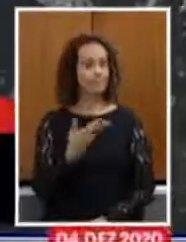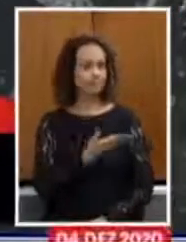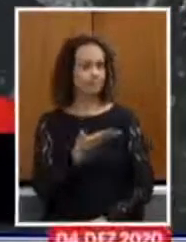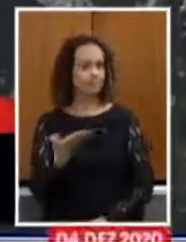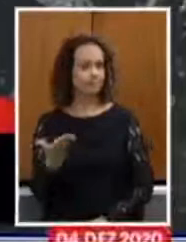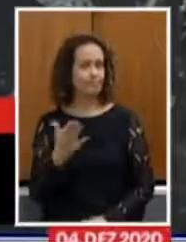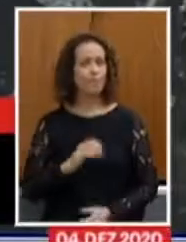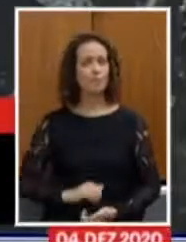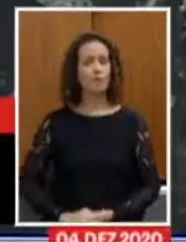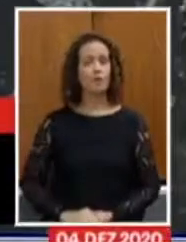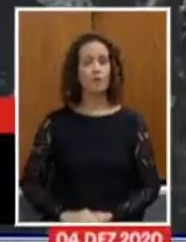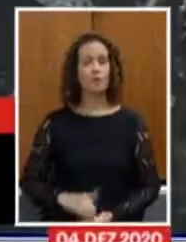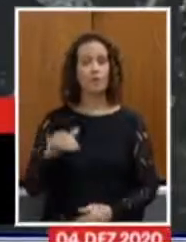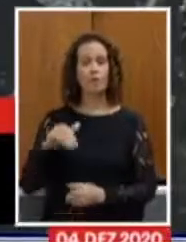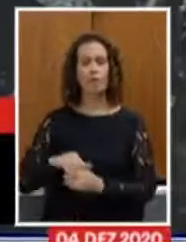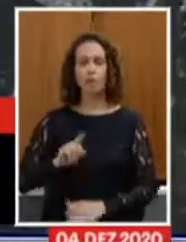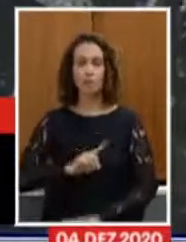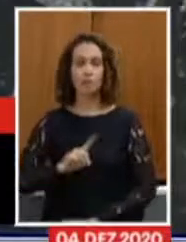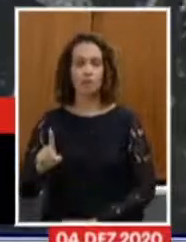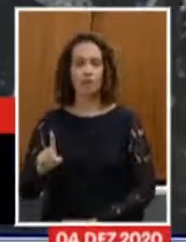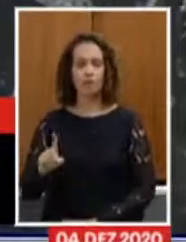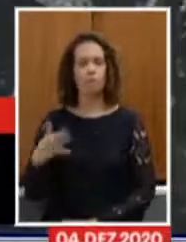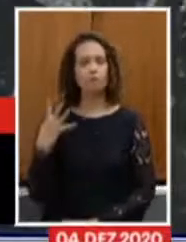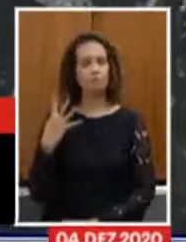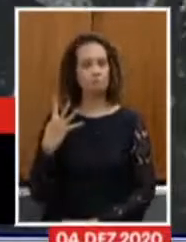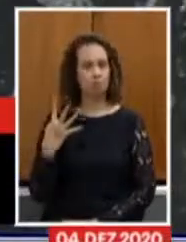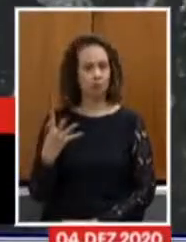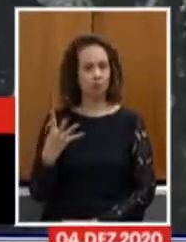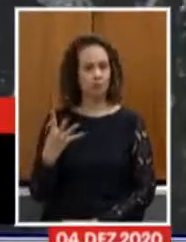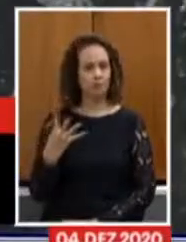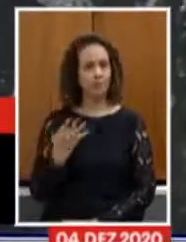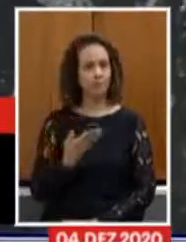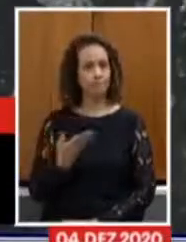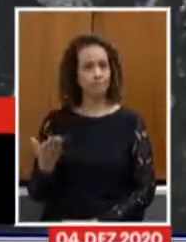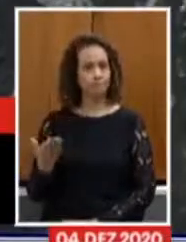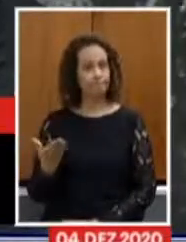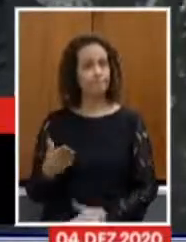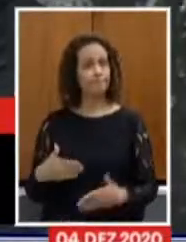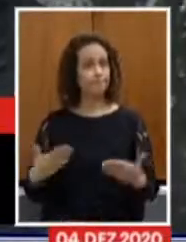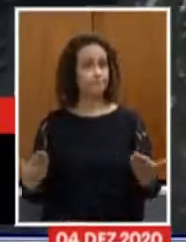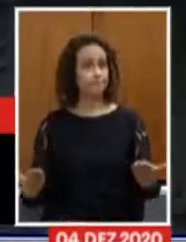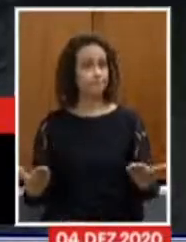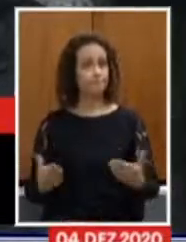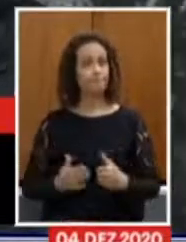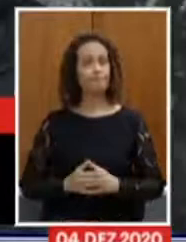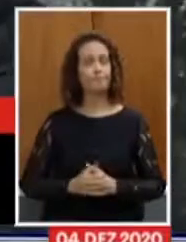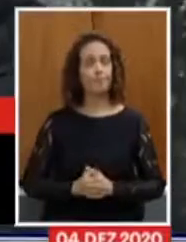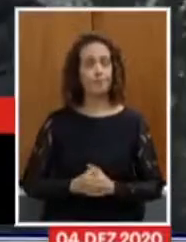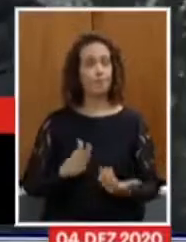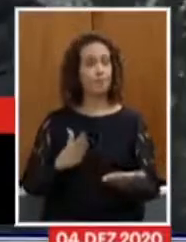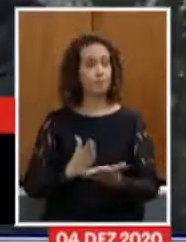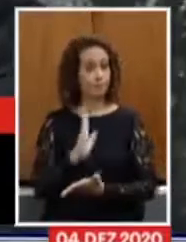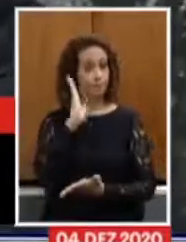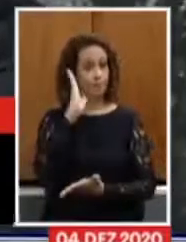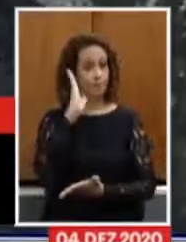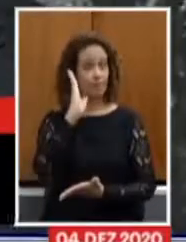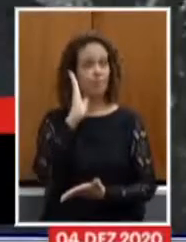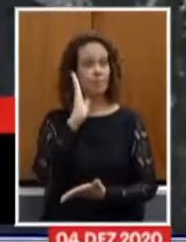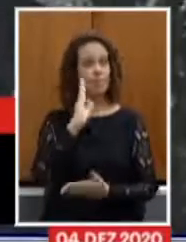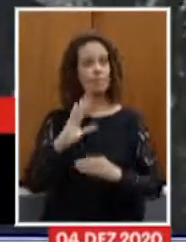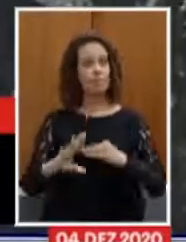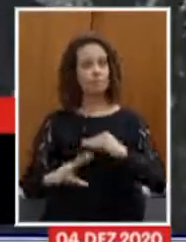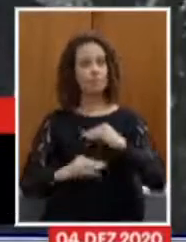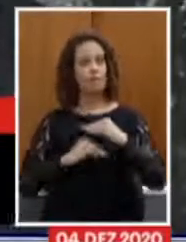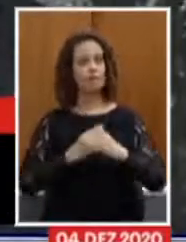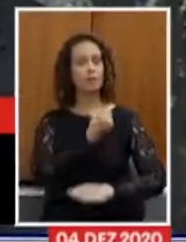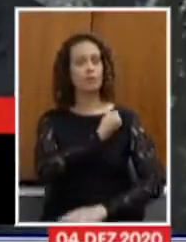deputados. Votaram não, 4 senhoras e senhores deputados. Portanto, está aprovada a